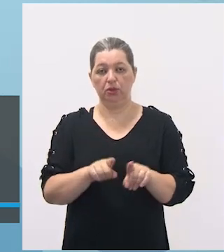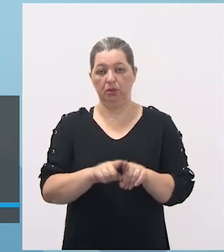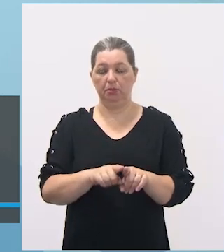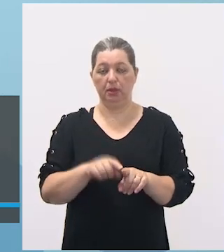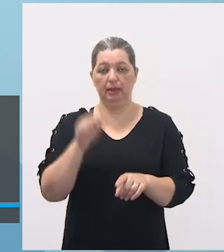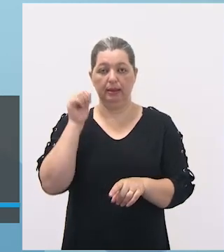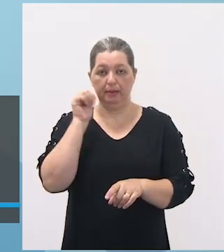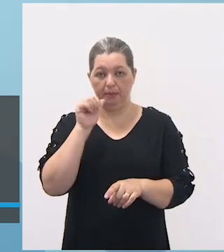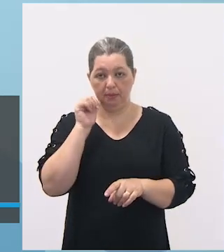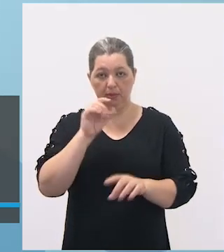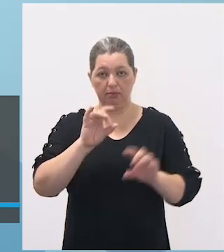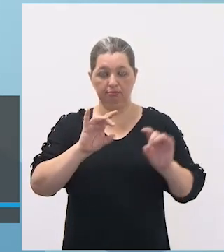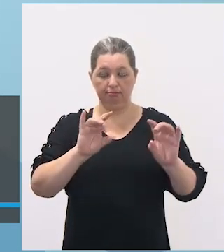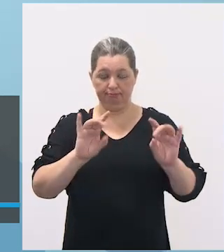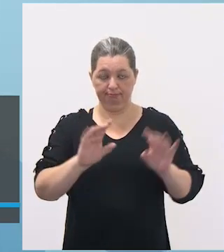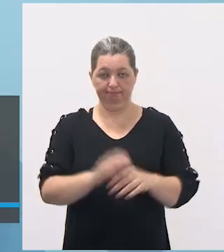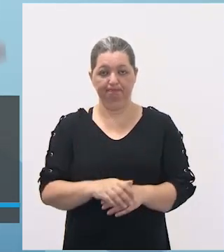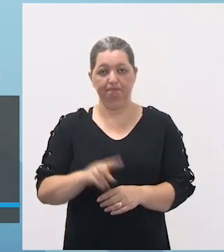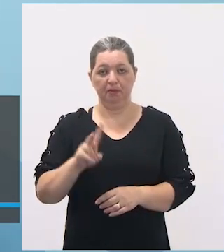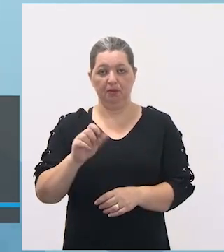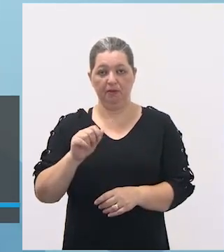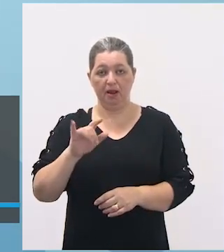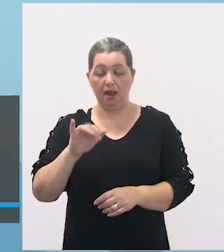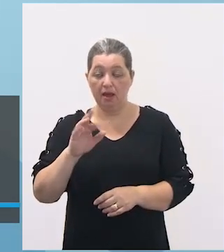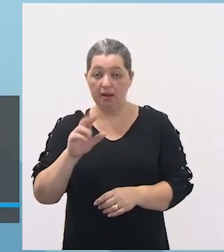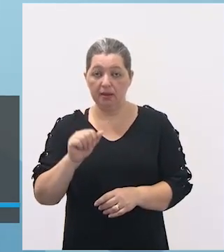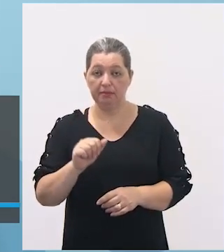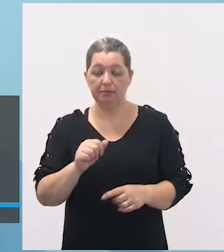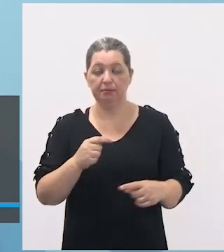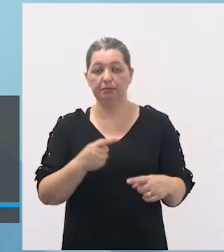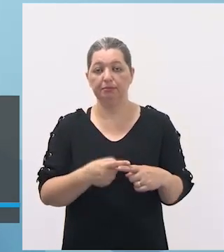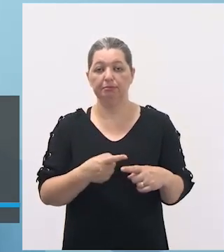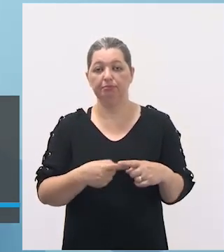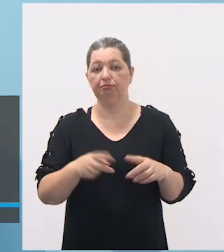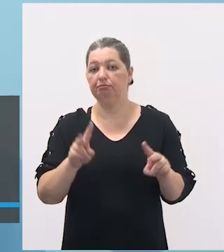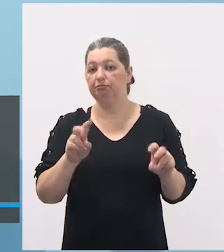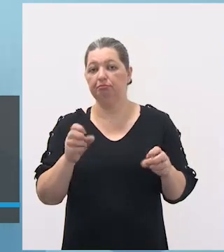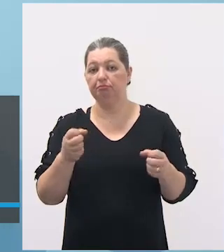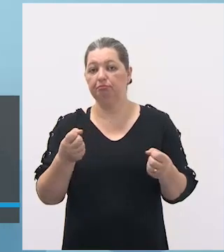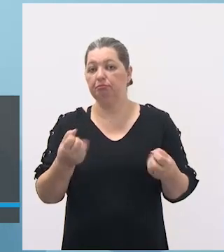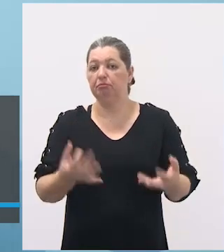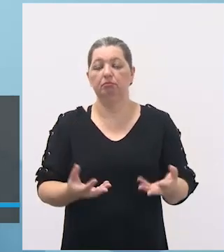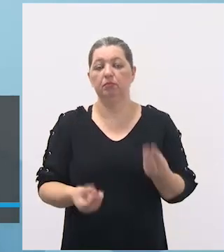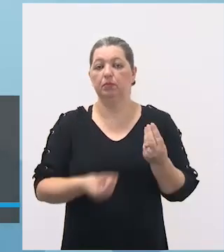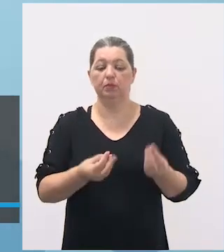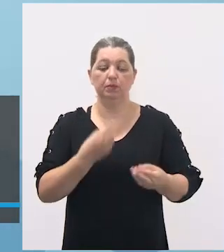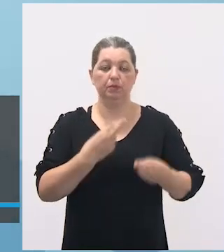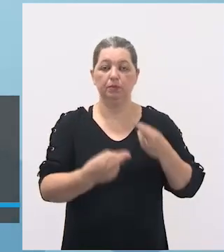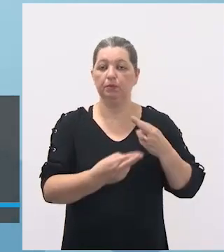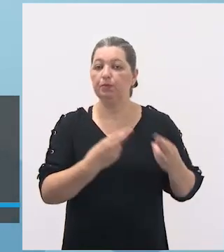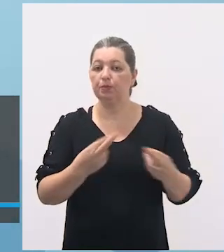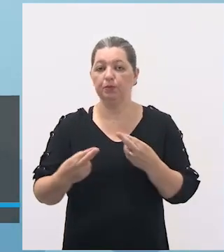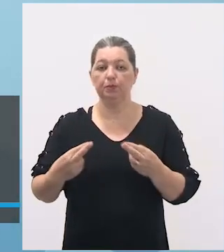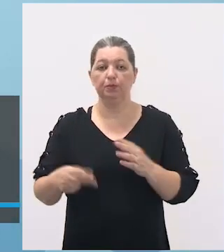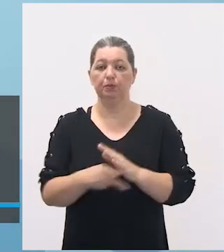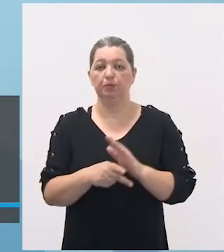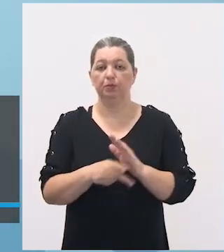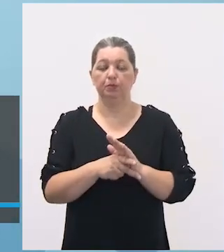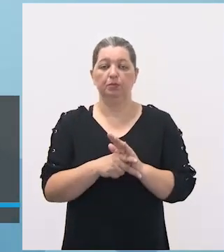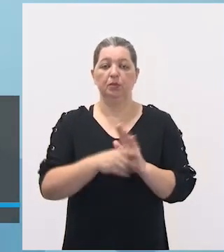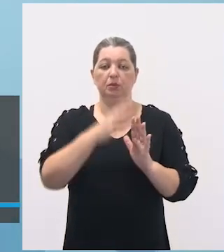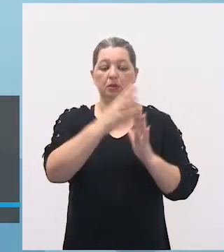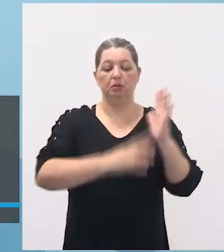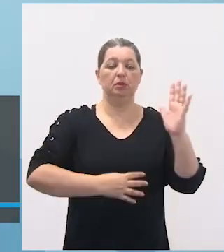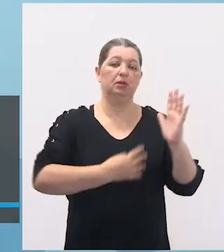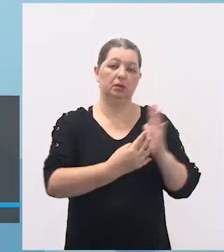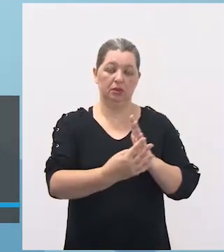Valéria Marques, que vem falar um pouquinho para a gente sobre essa relação da matriz do SAEB com